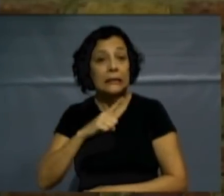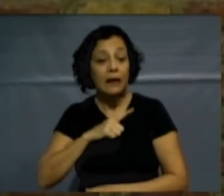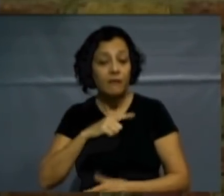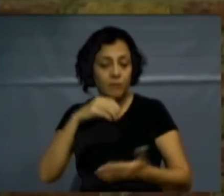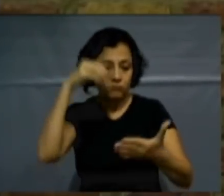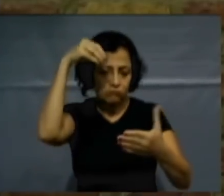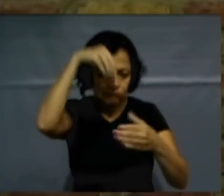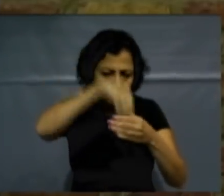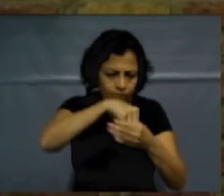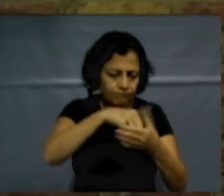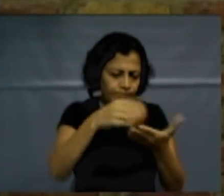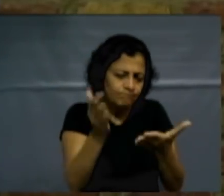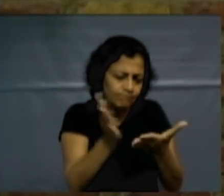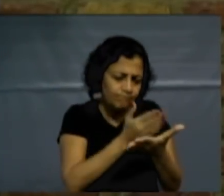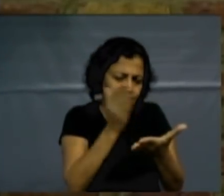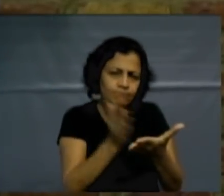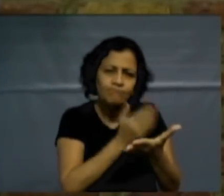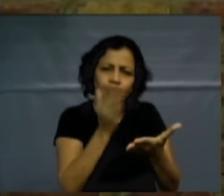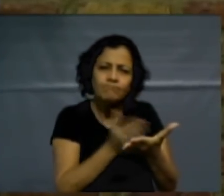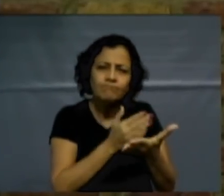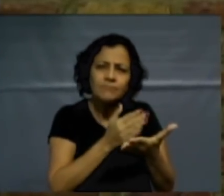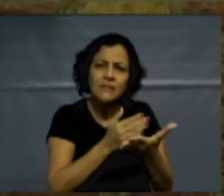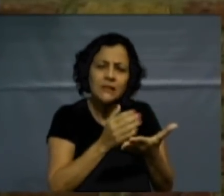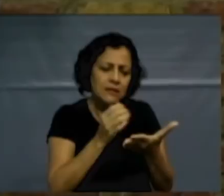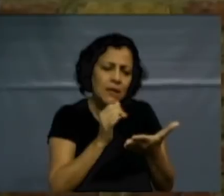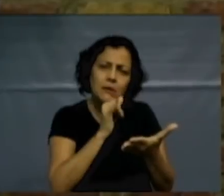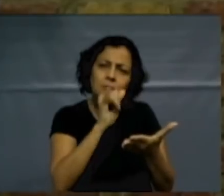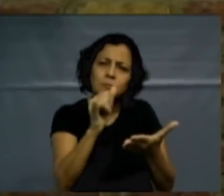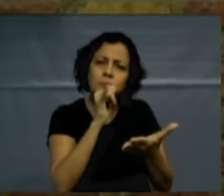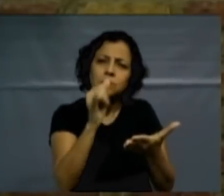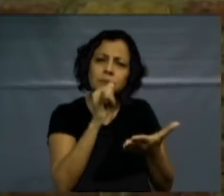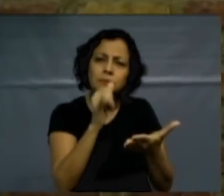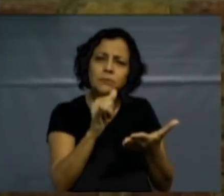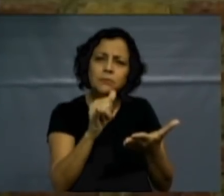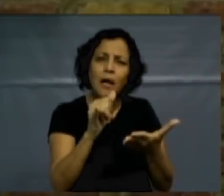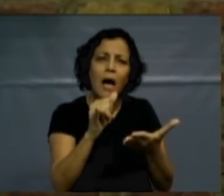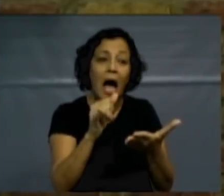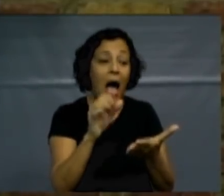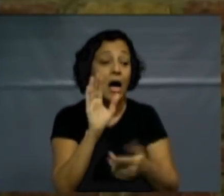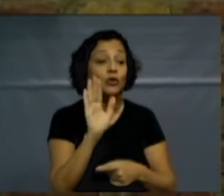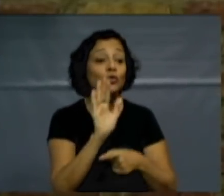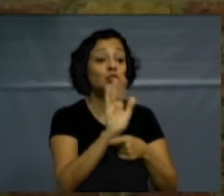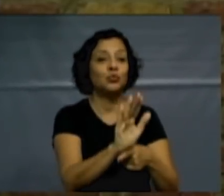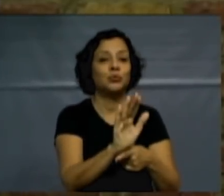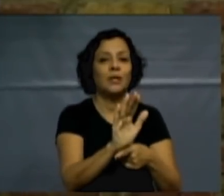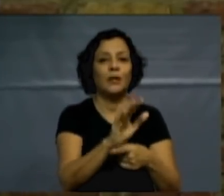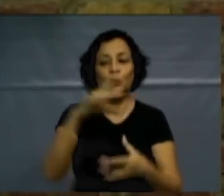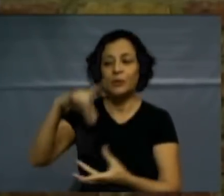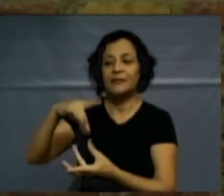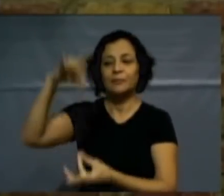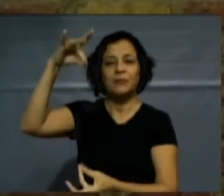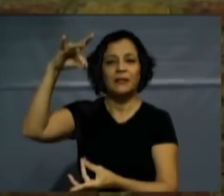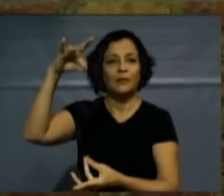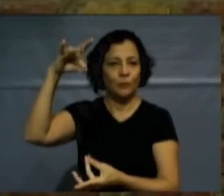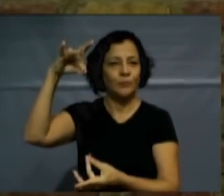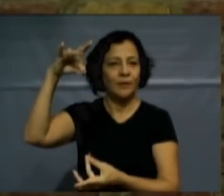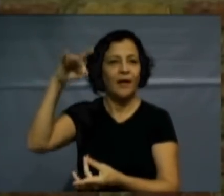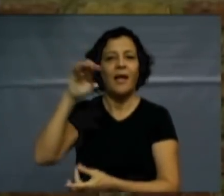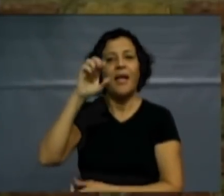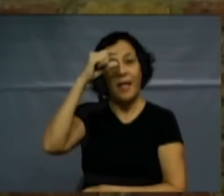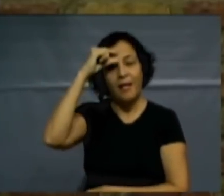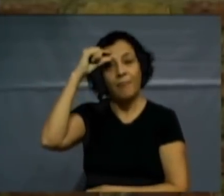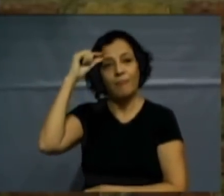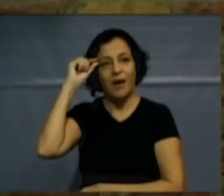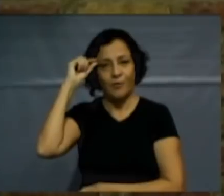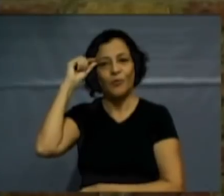coleção Fonte Viva que Emmanuel tem? E como se nada isso já bastasse, ele,